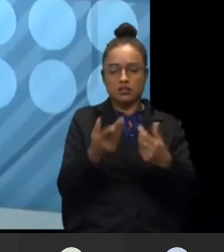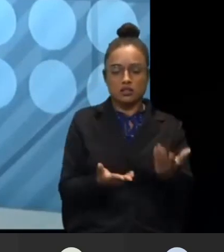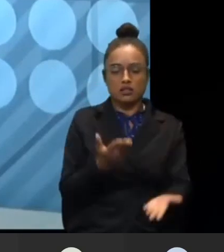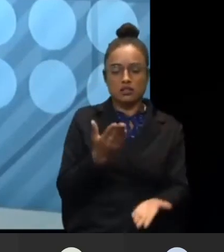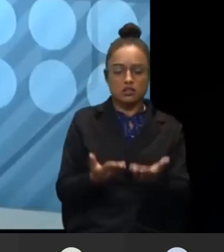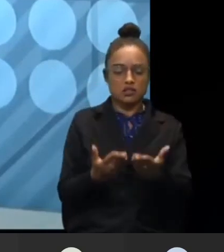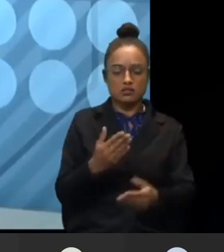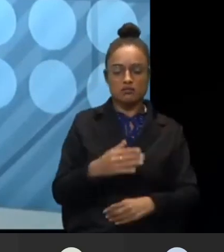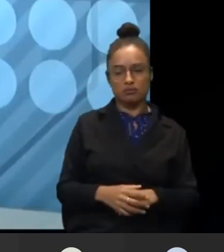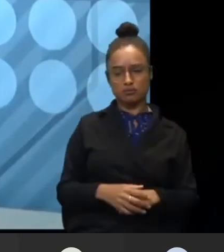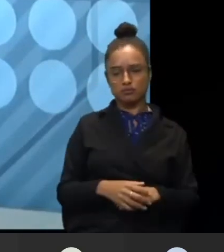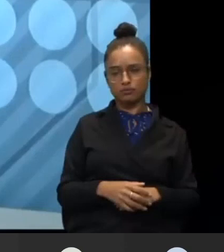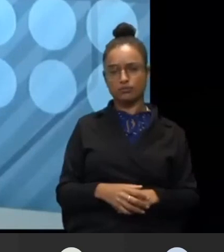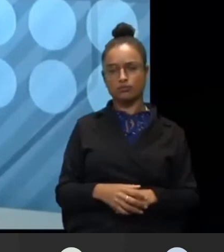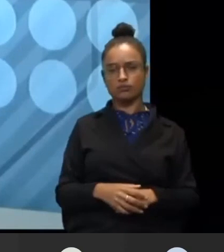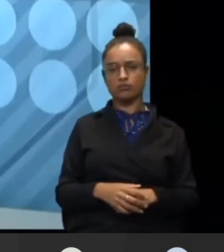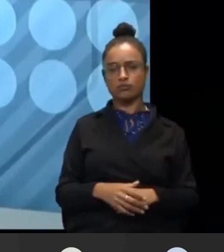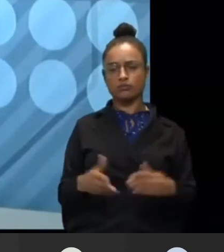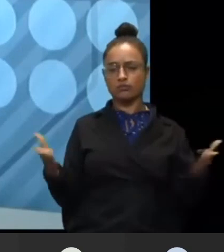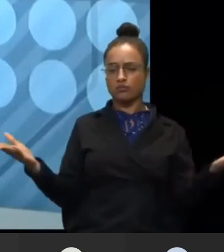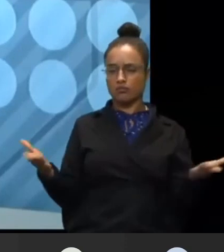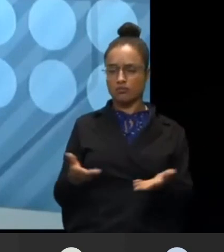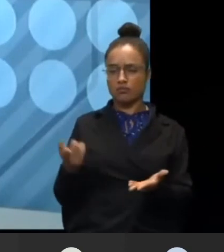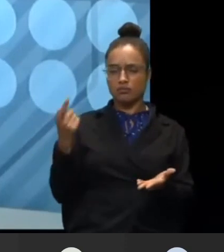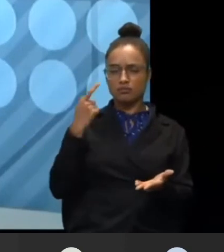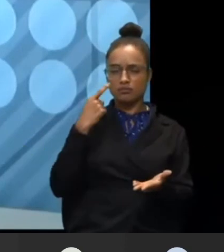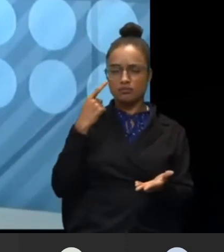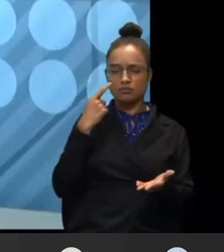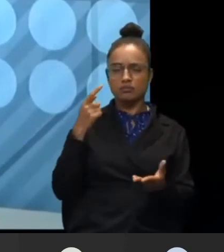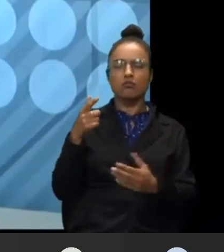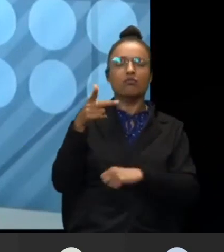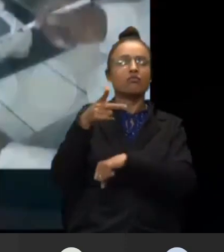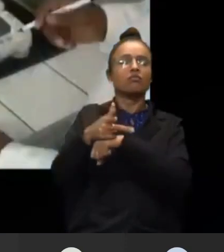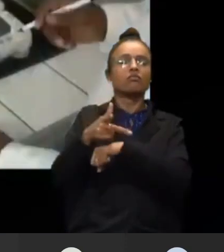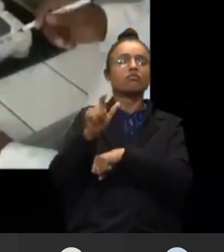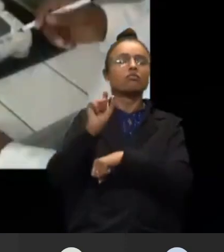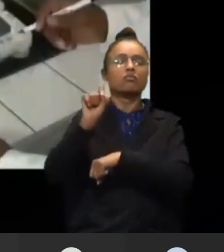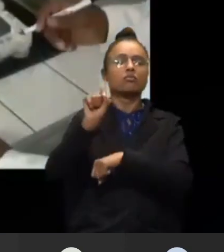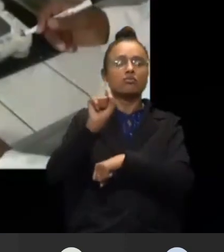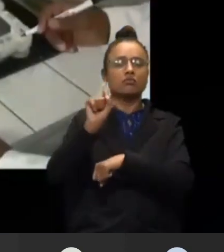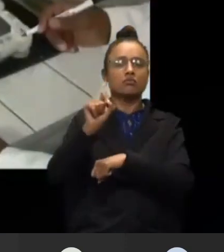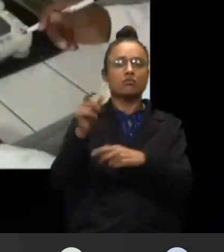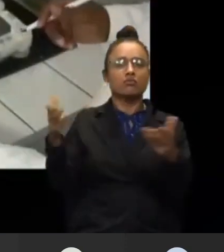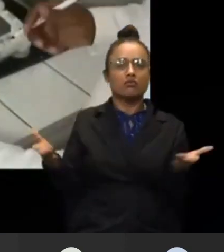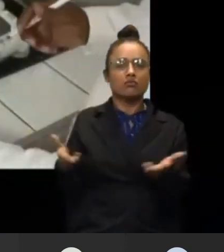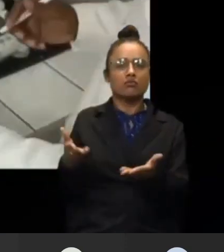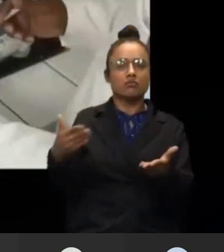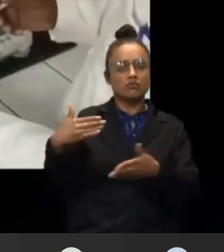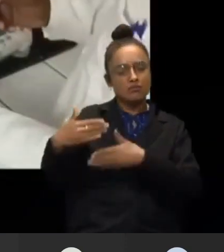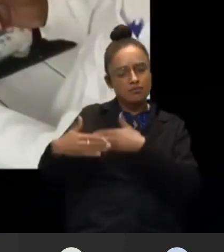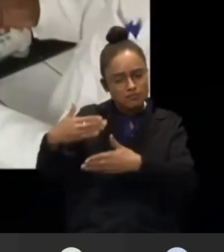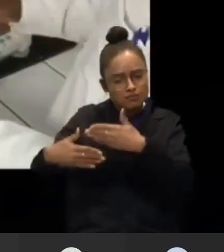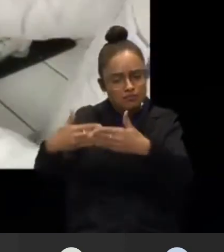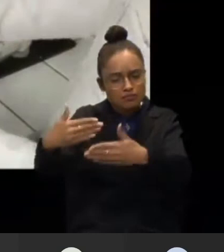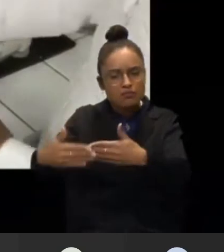amostra, dessa matriz lipídica, desse óleo. Então, vamos observar no vídeo como faremos nesse